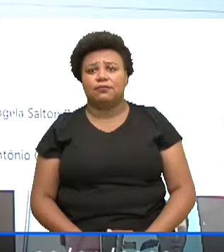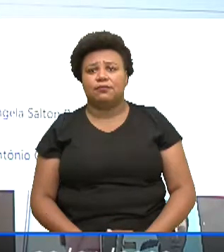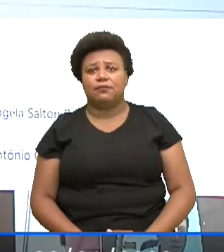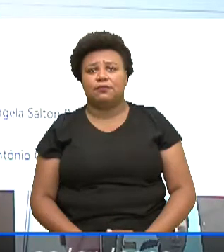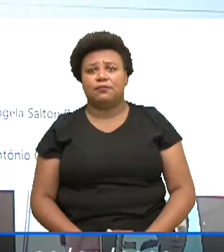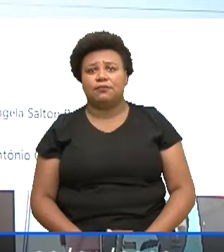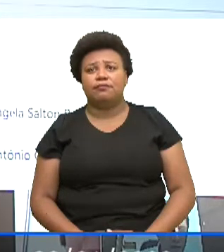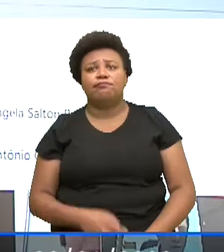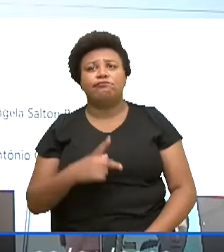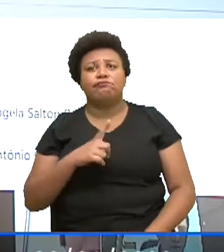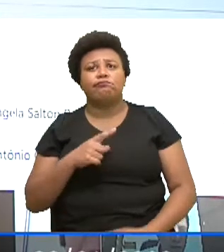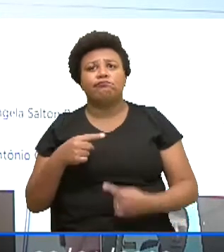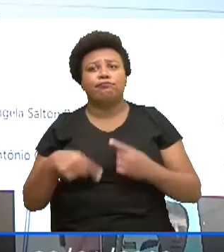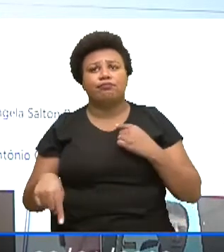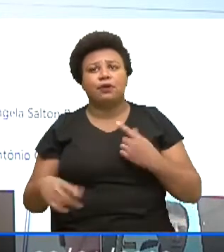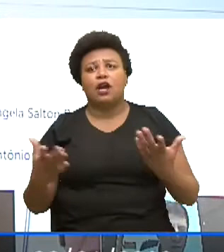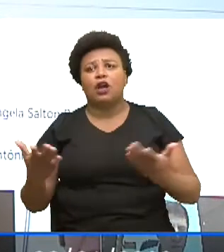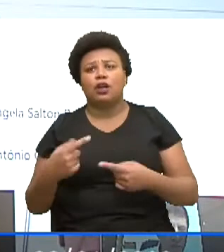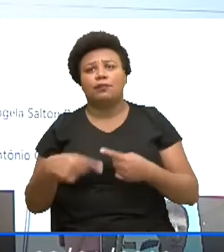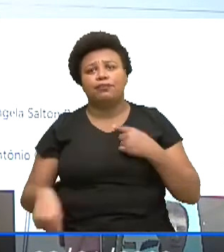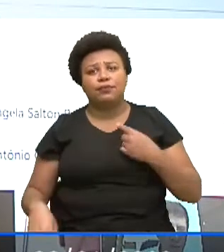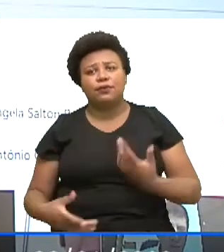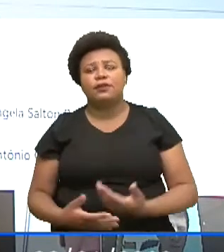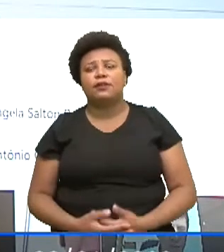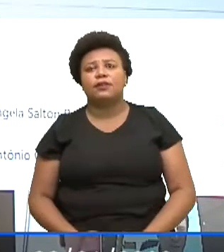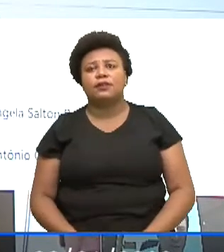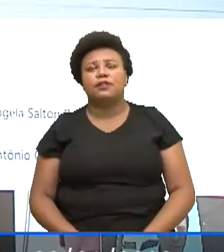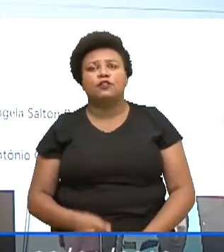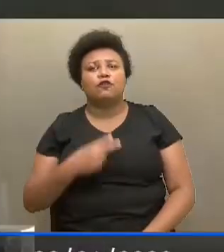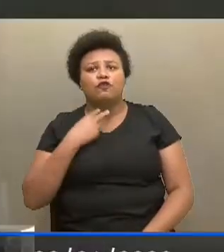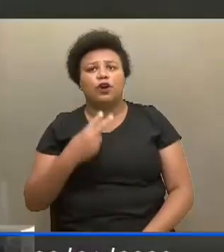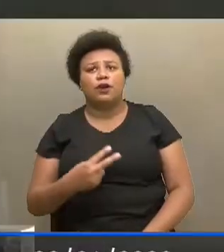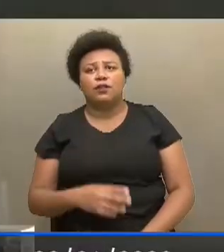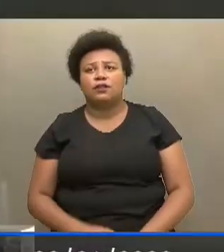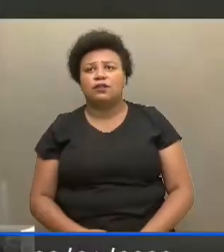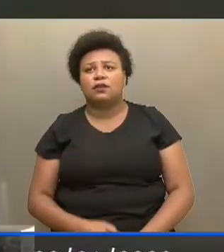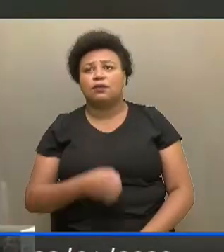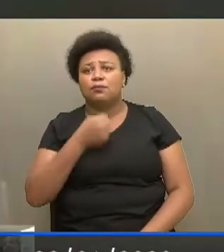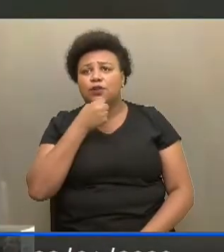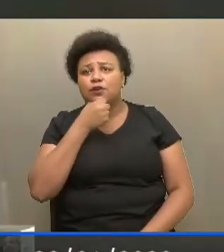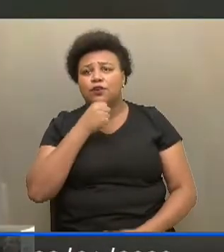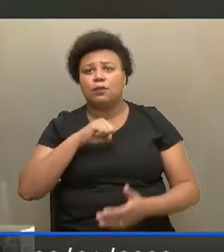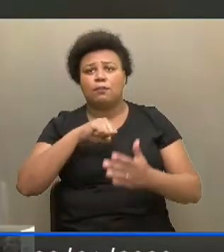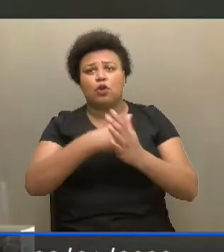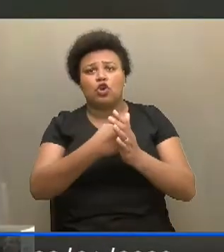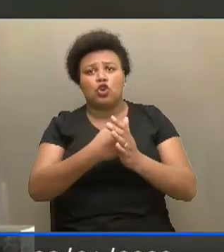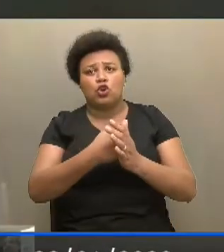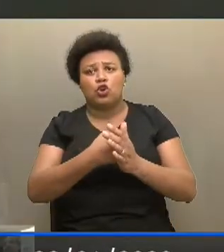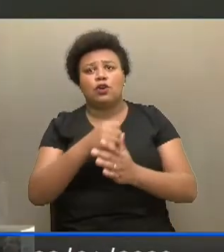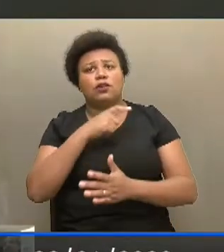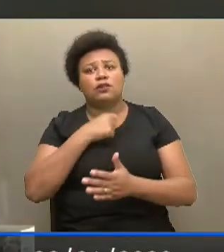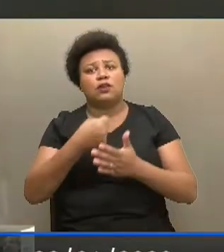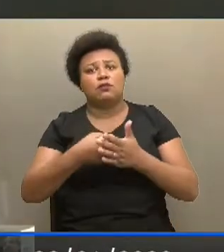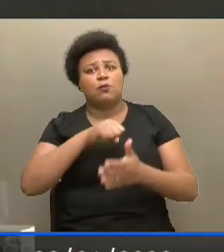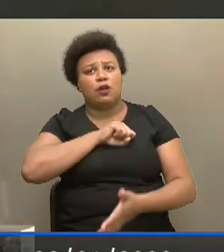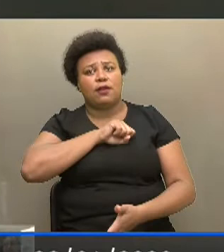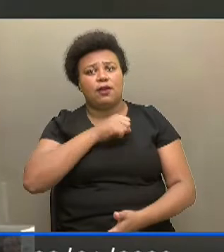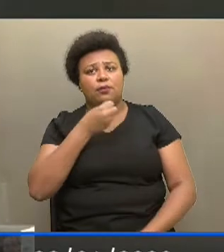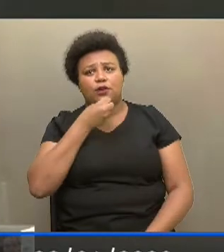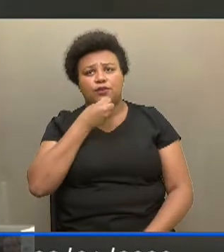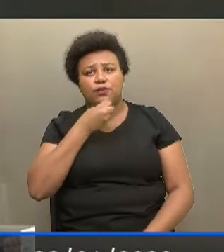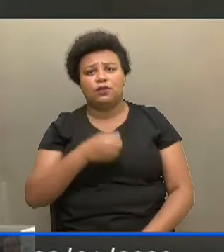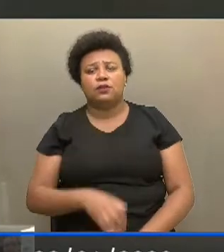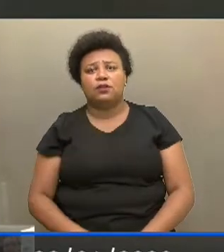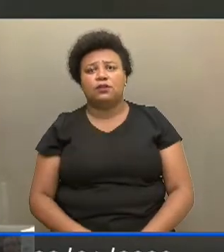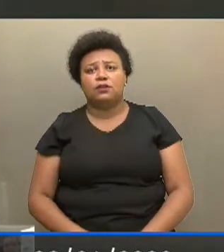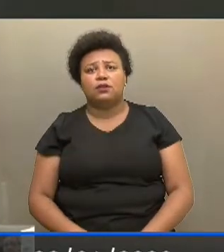Está tendo um corte. Agora cortou a... Não. O microfone dele está bloqueado. Tem que desbloquear o microfone. Não,